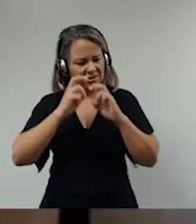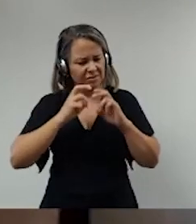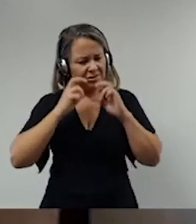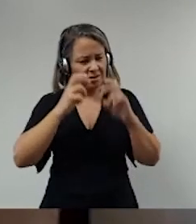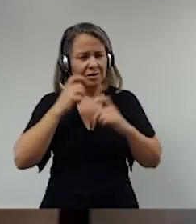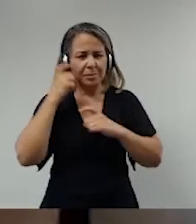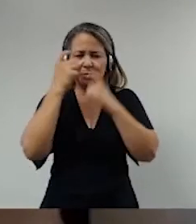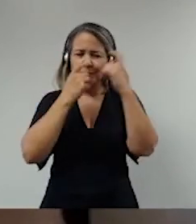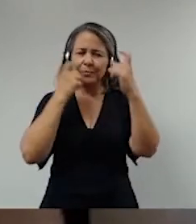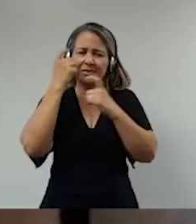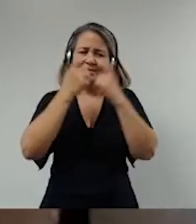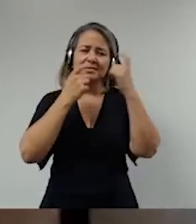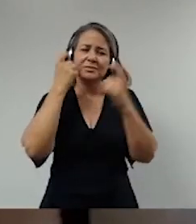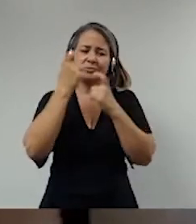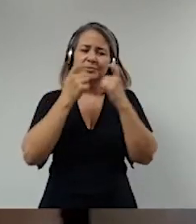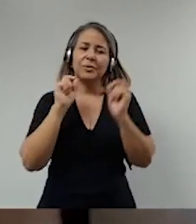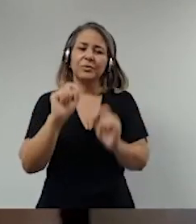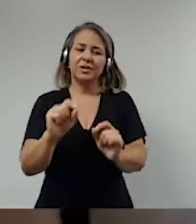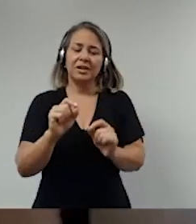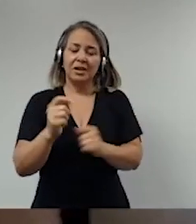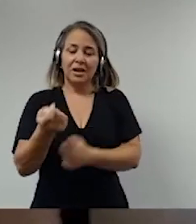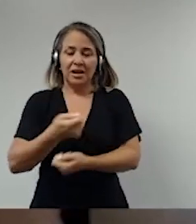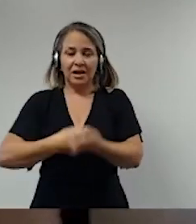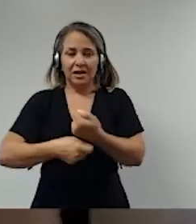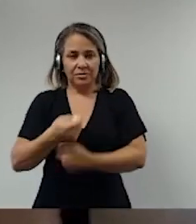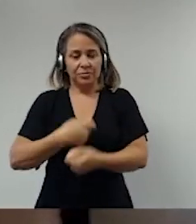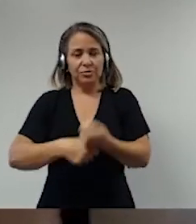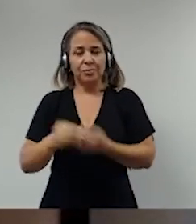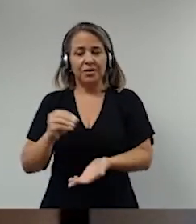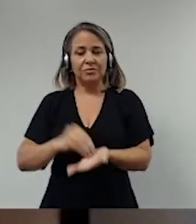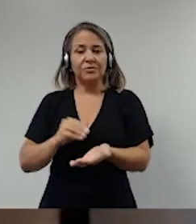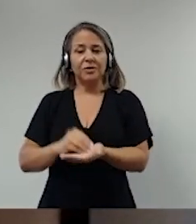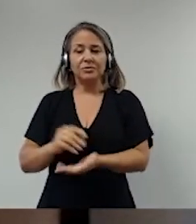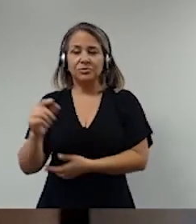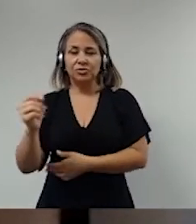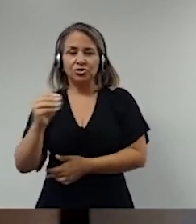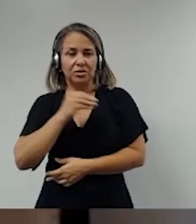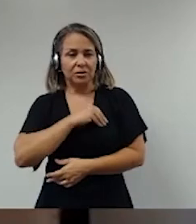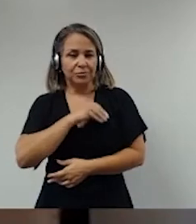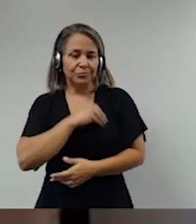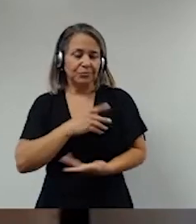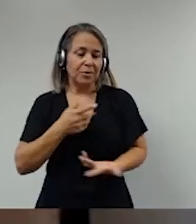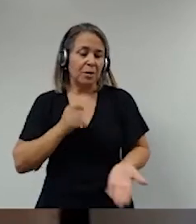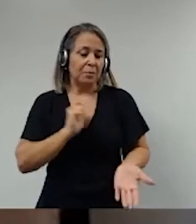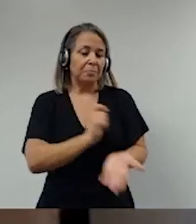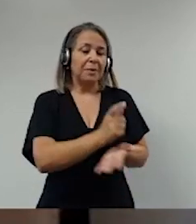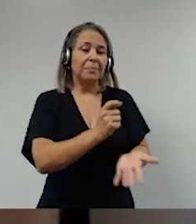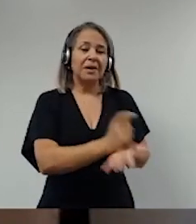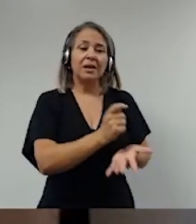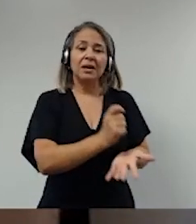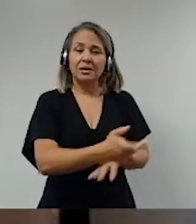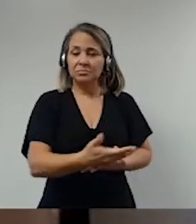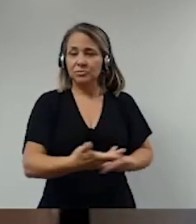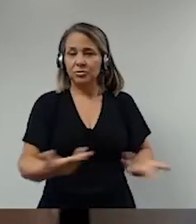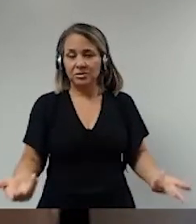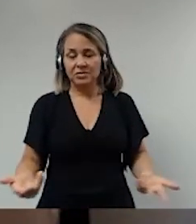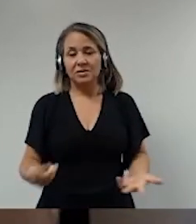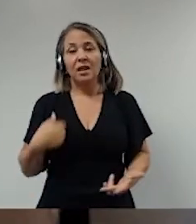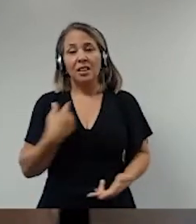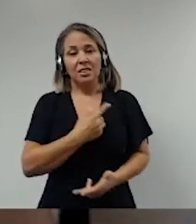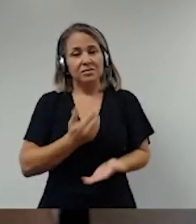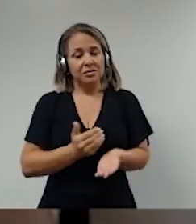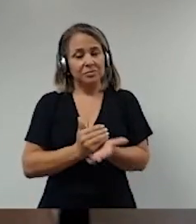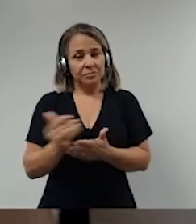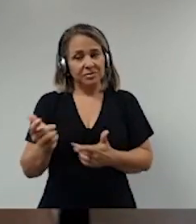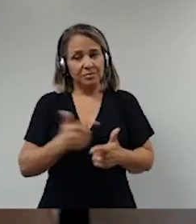tirar do seu sono tem sido a economia, a falta de dinheiro no bolso para pagar suas contas. Nós vamos passar por um processo de